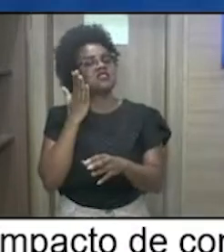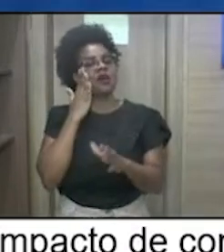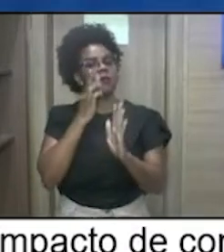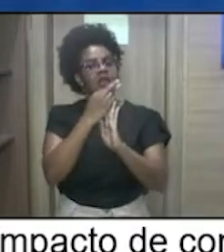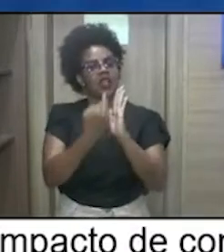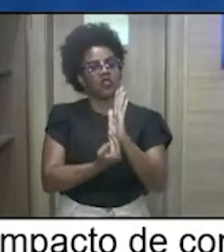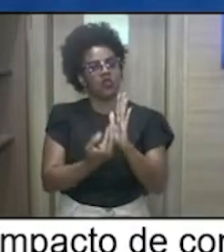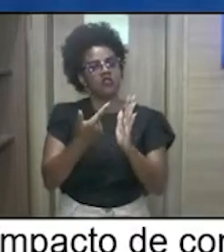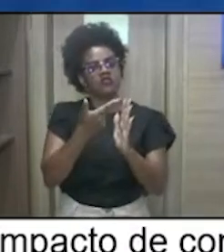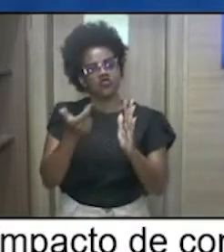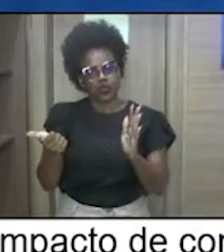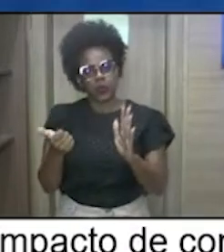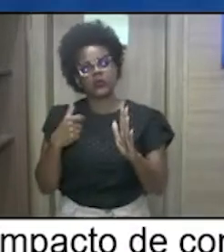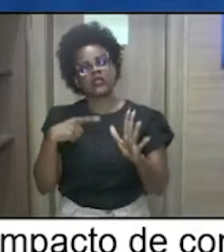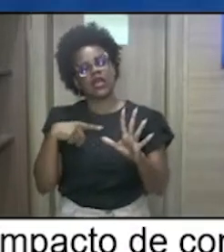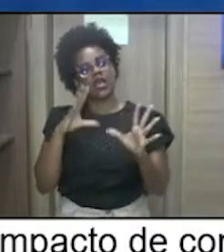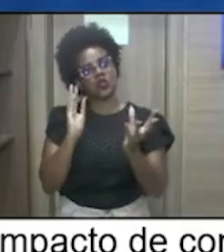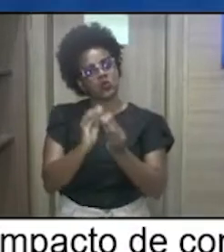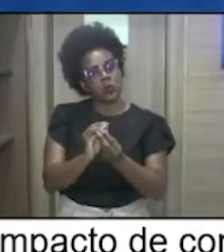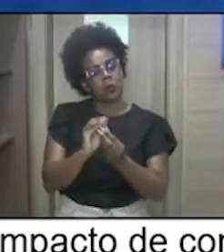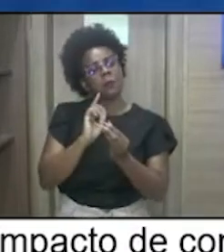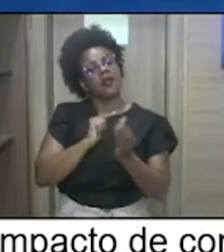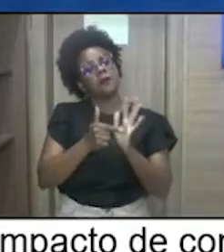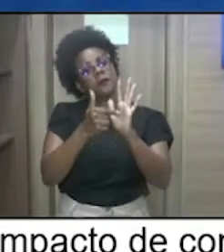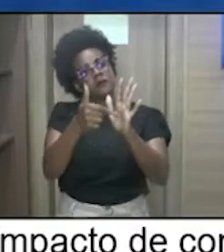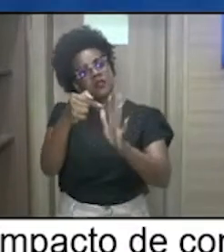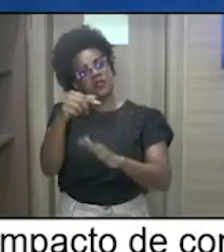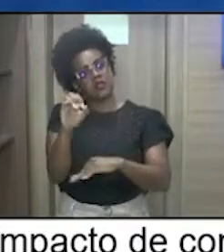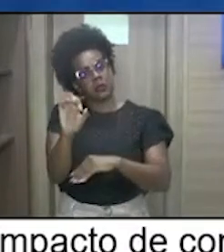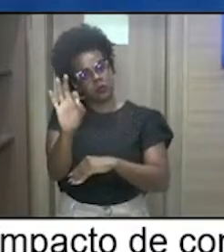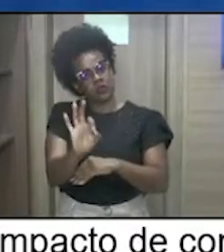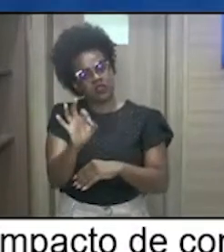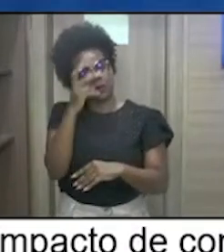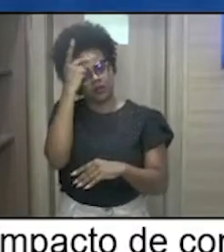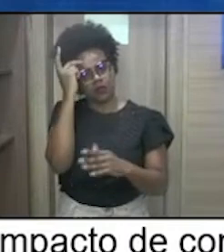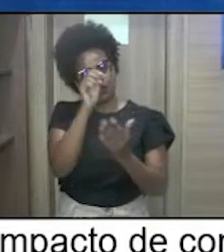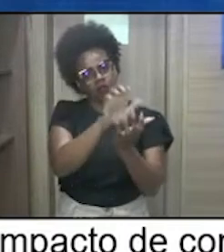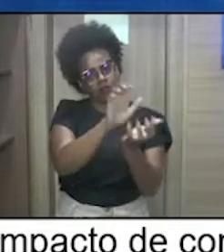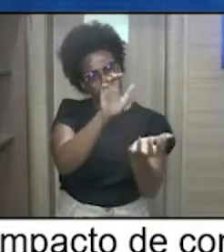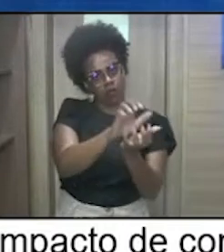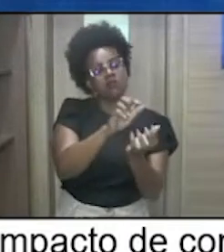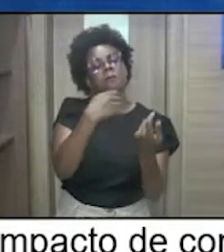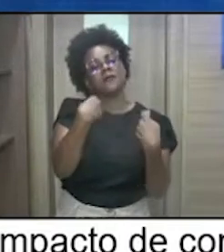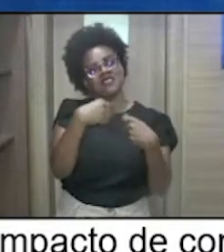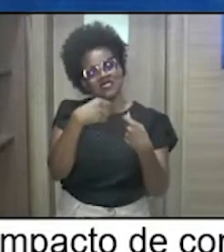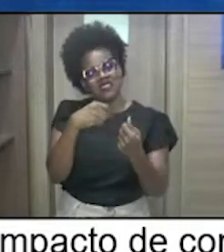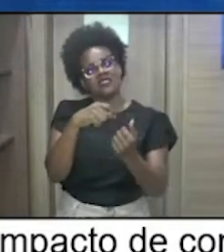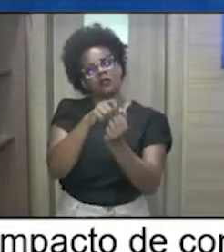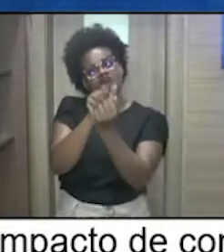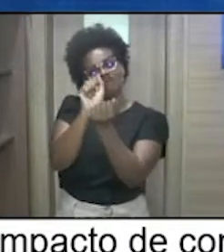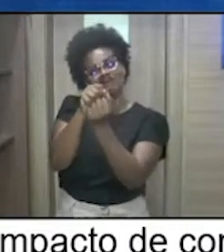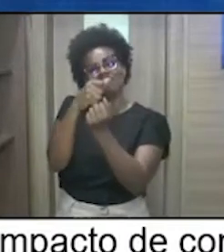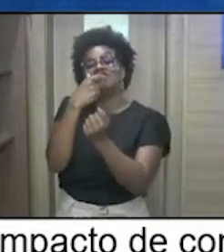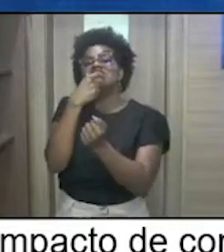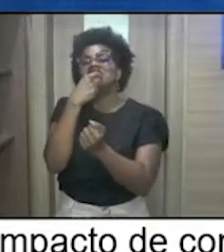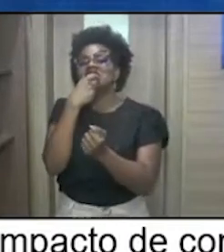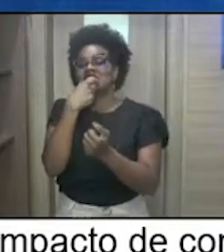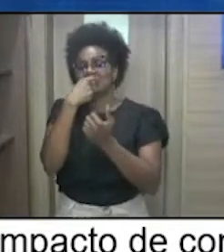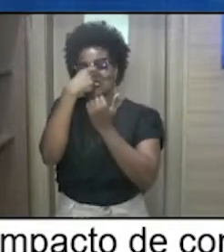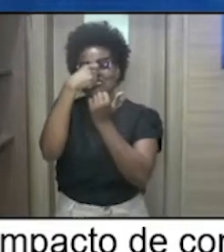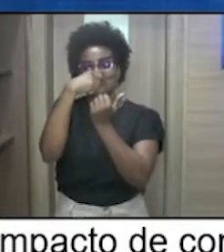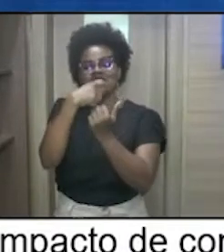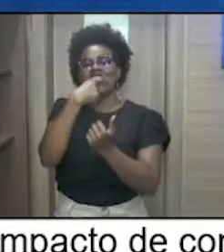mais de resumo executivo, mas se mostra que 70% dos idosos necessitam prótese, entre eles